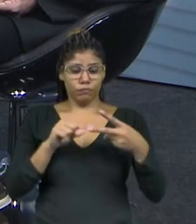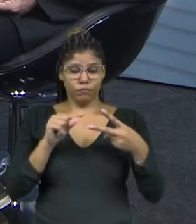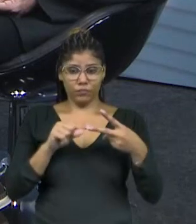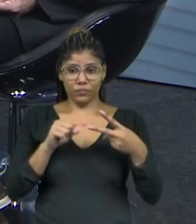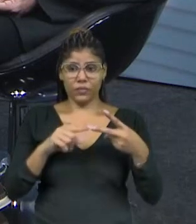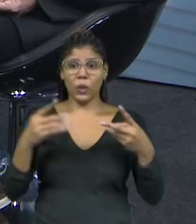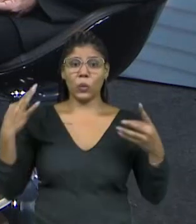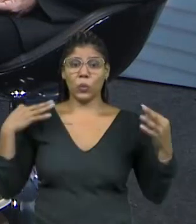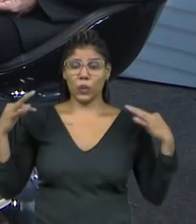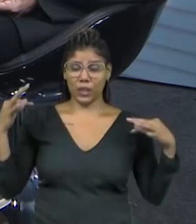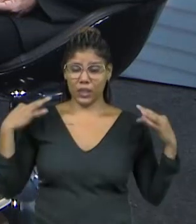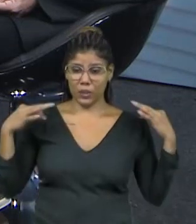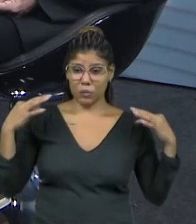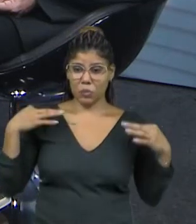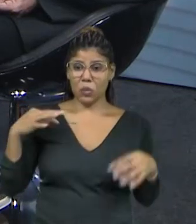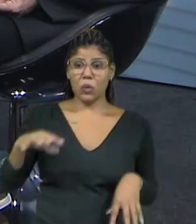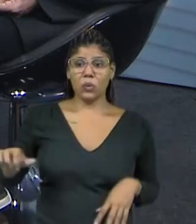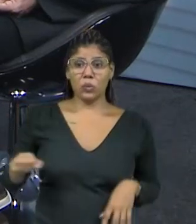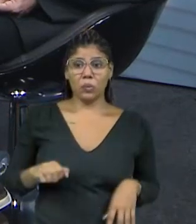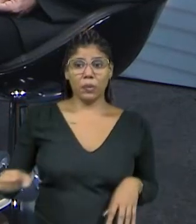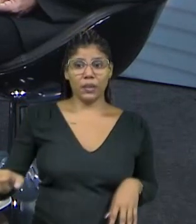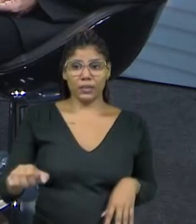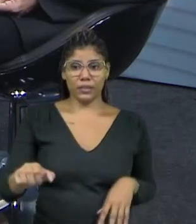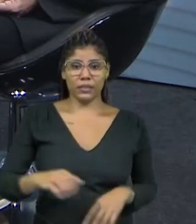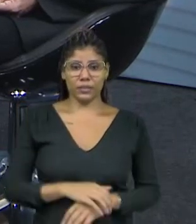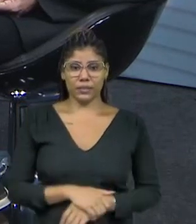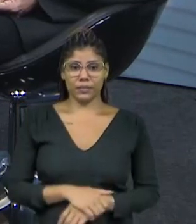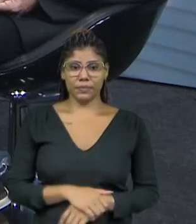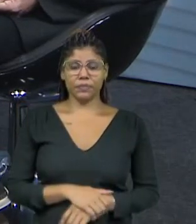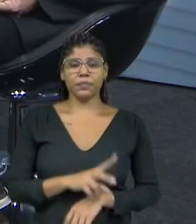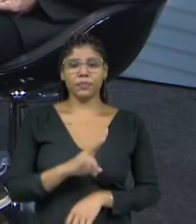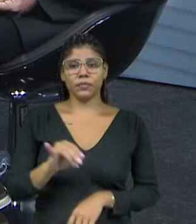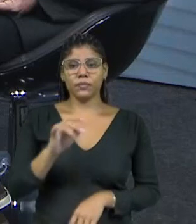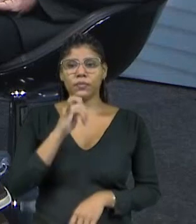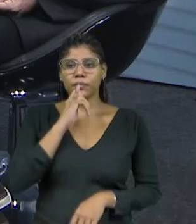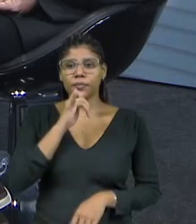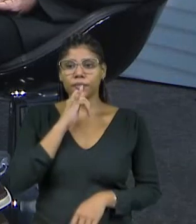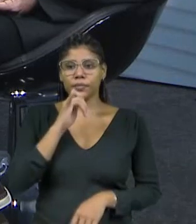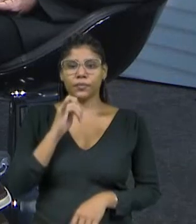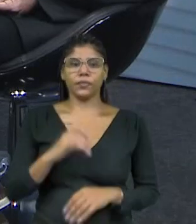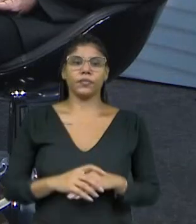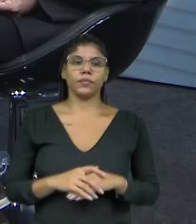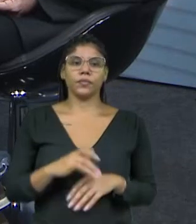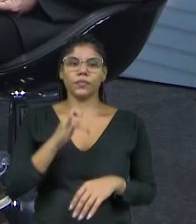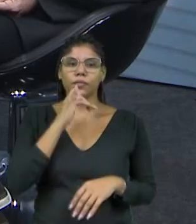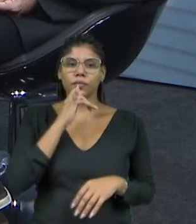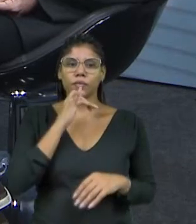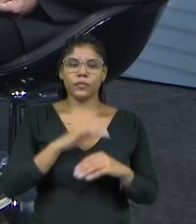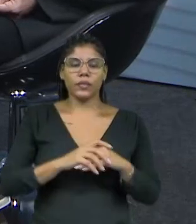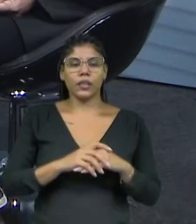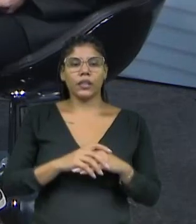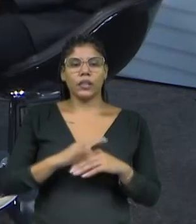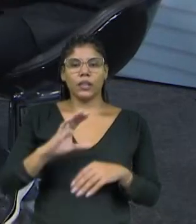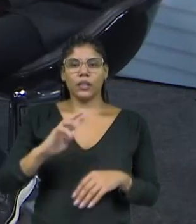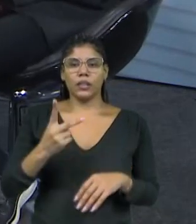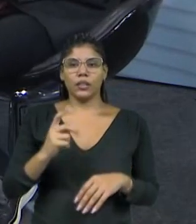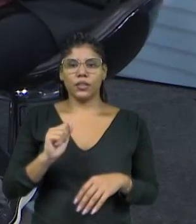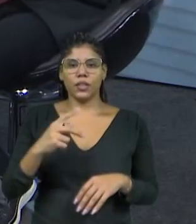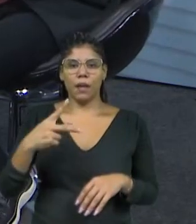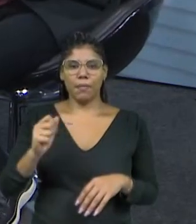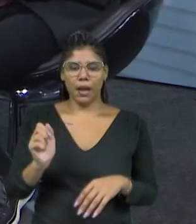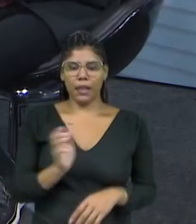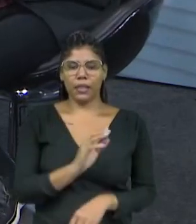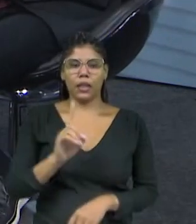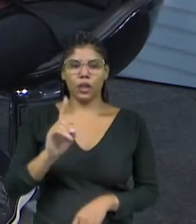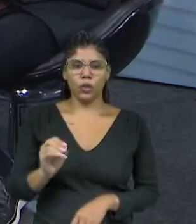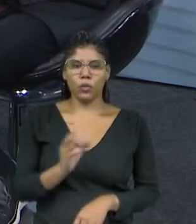que é o Padre Cícero, que pode trazer turista para o Ceará. Eu vou dar um exemplo que a gente explora muito pouco. Ou a Chapada Chapada. Do Araripe, a